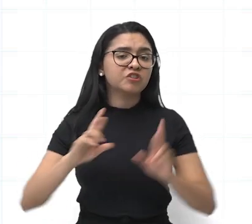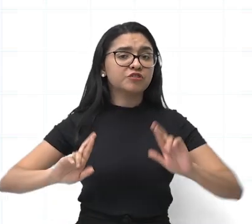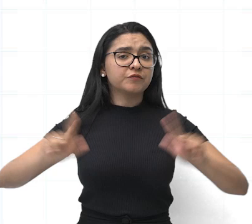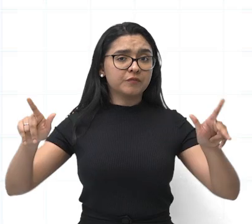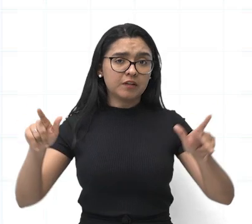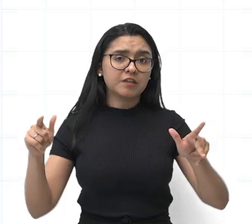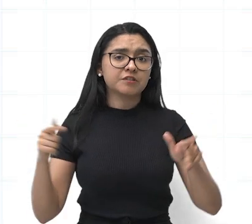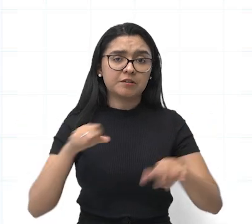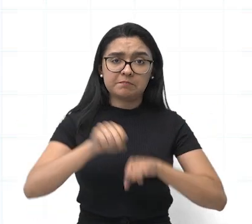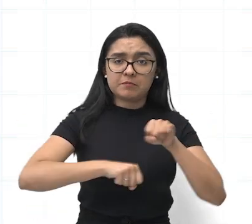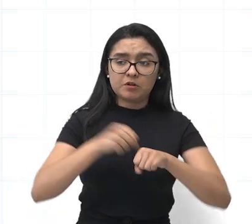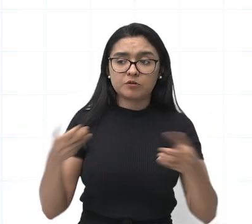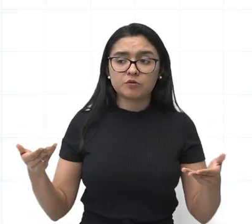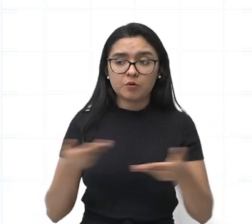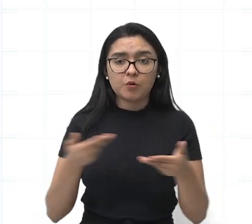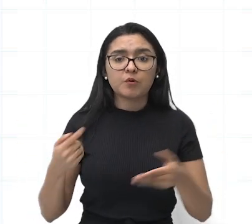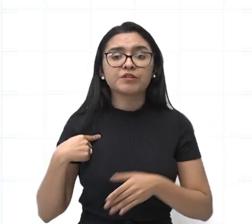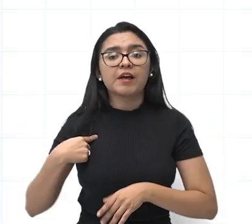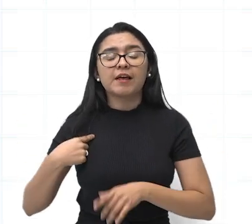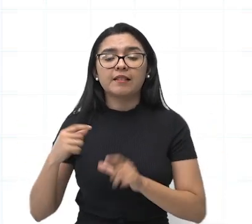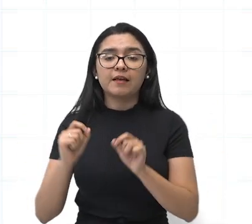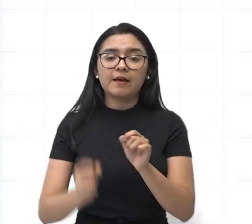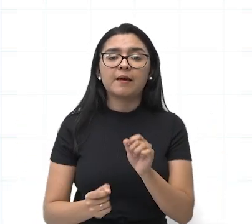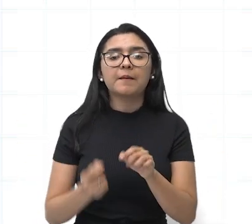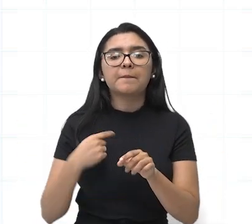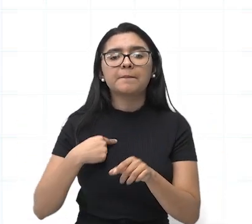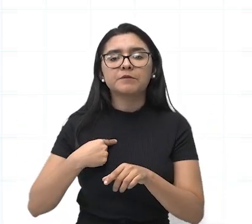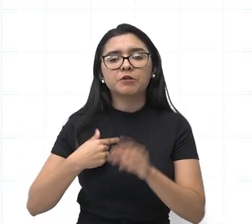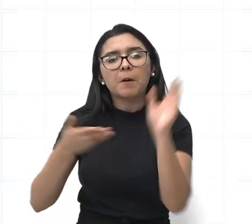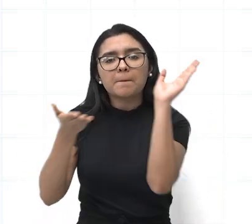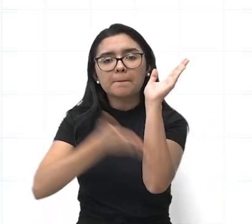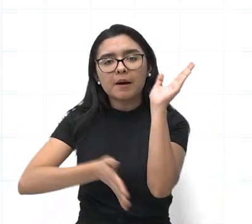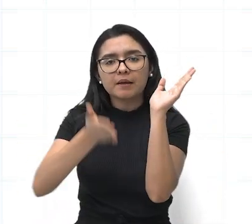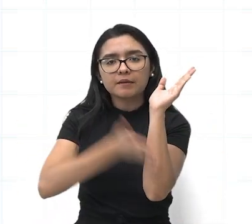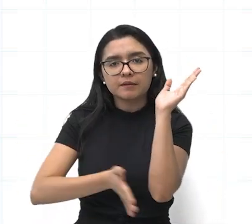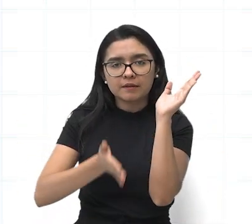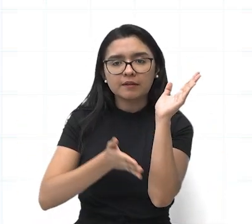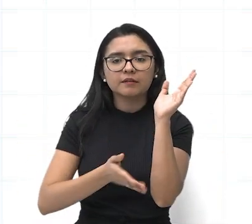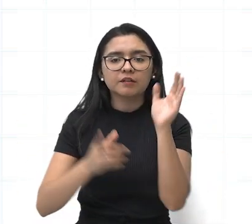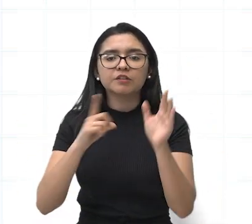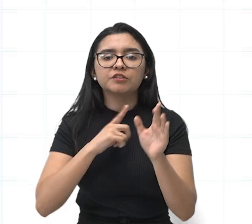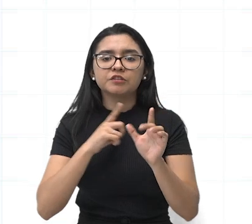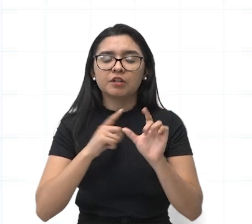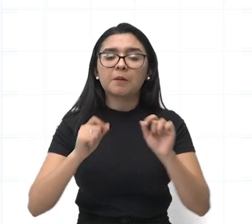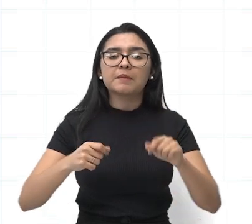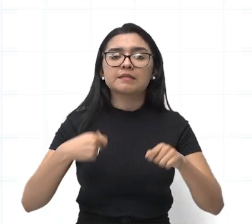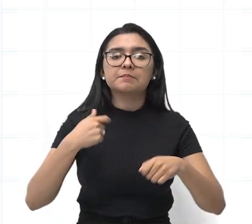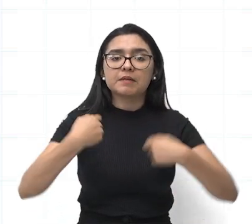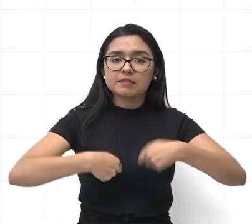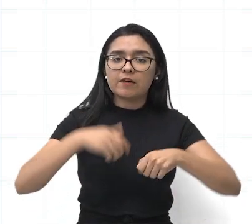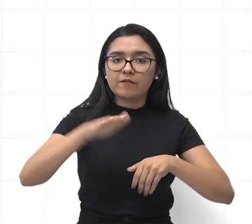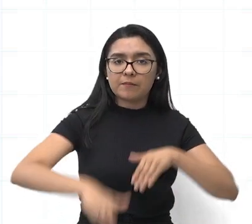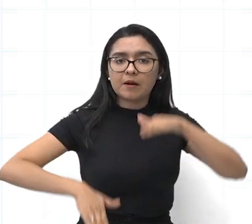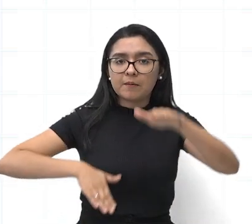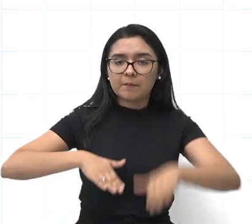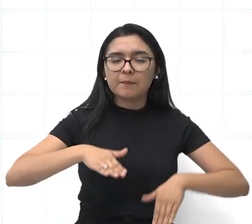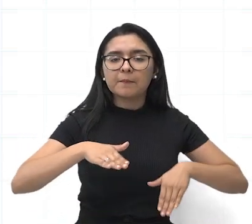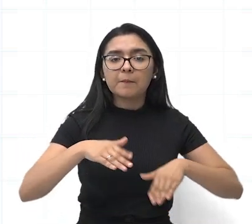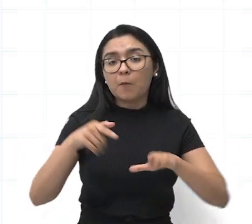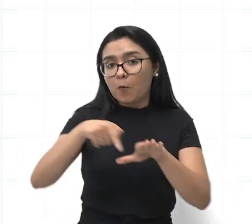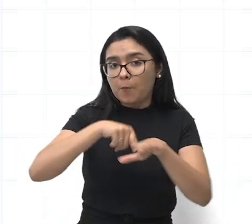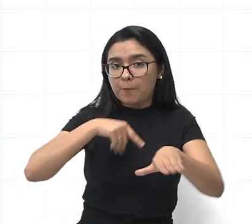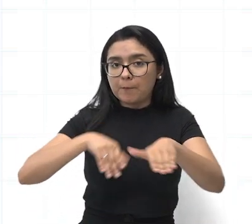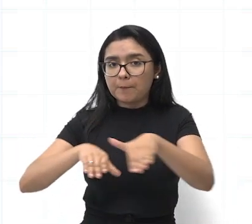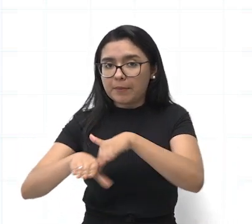atuais, ela foi feita de madeira e funcionava com o impulso dos pés no chão. Então, observem aí